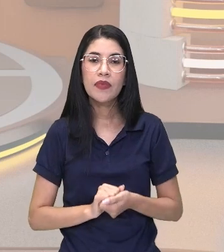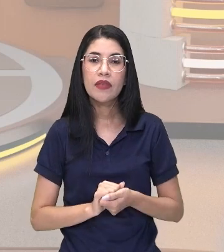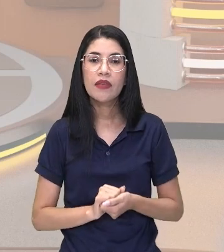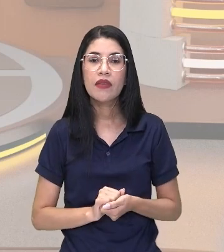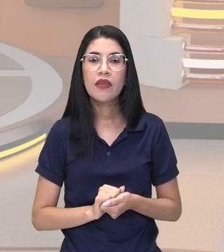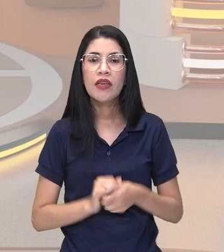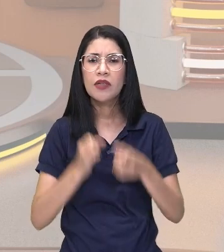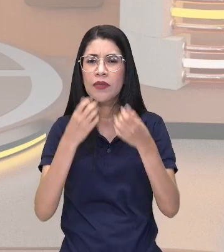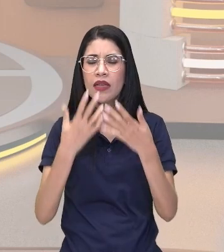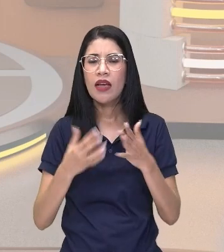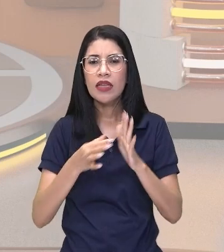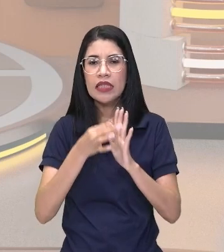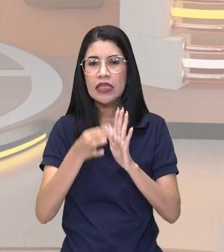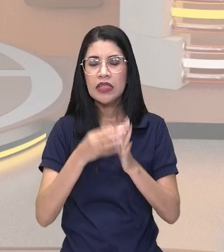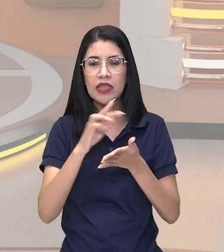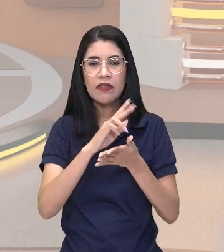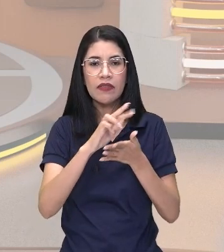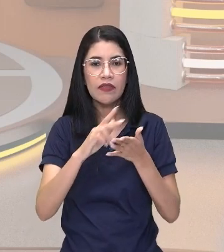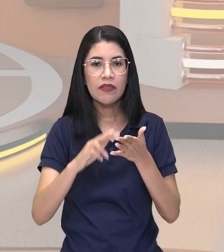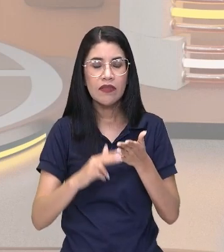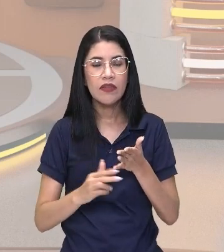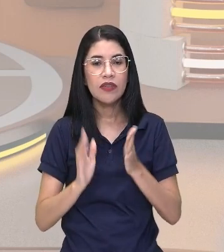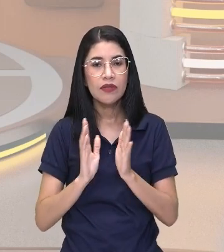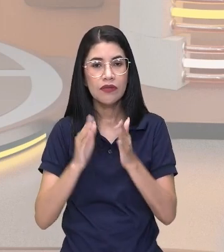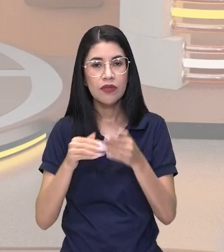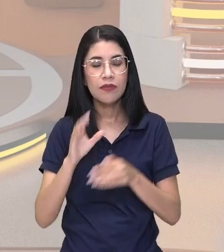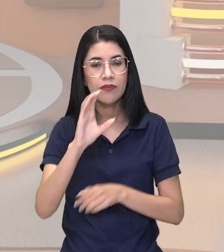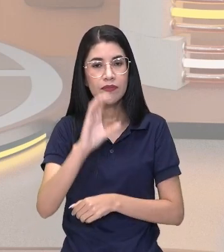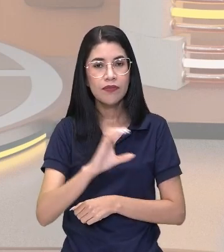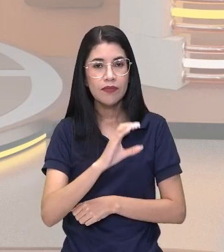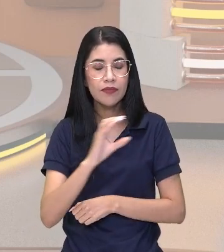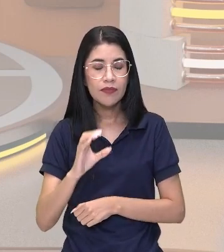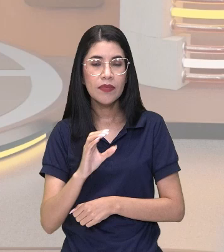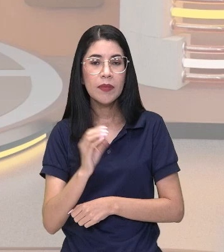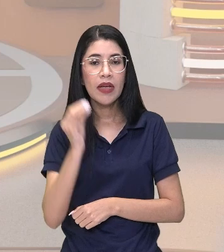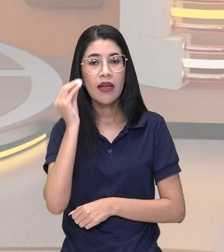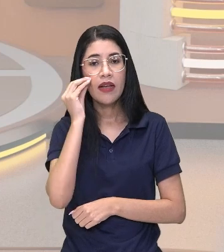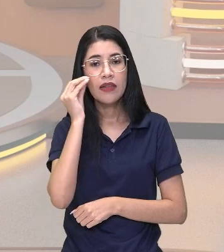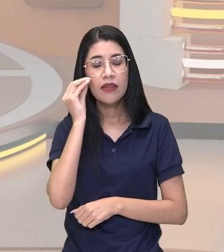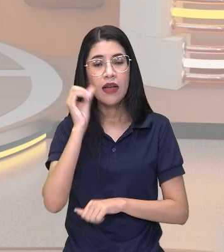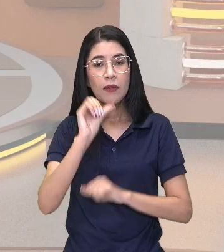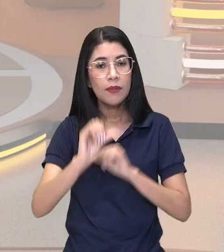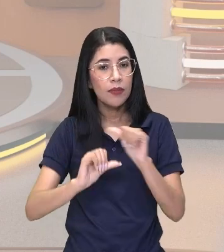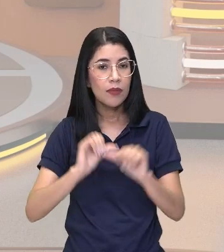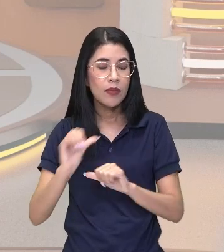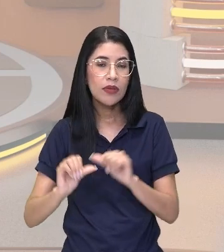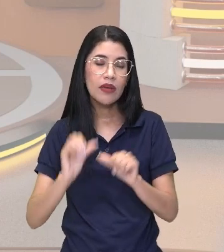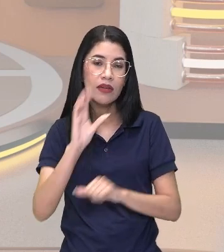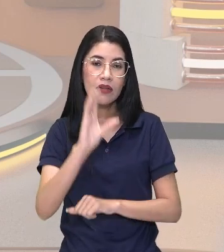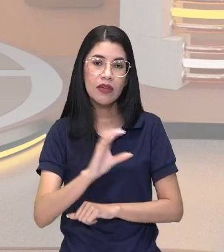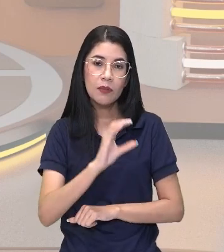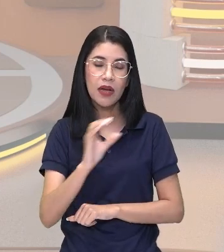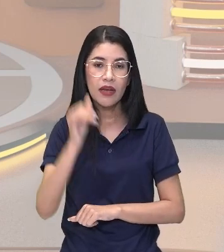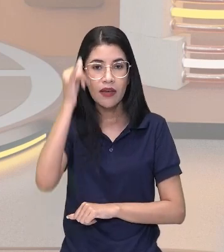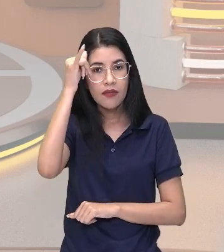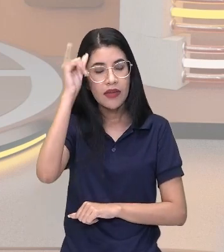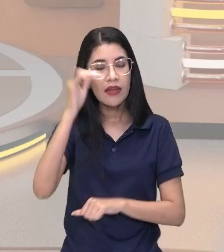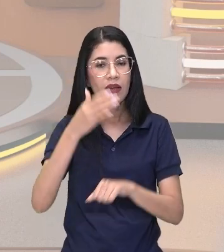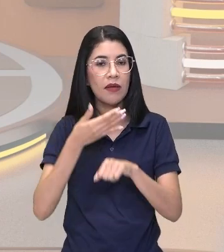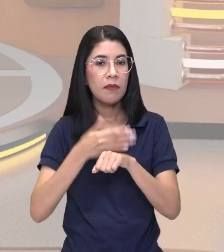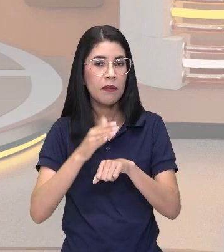relatar todas as críticas que ele tinha em relação à igreja para, segundo ele, tentar reformar a Igreja Católica para não praticar